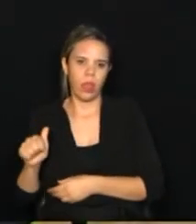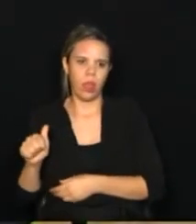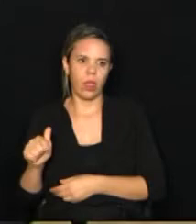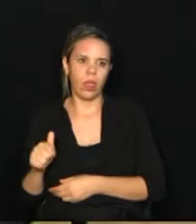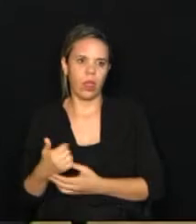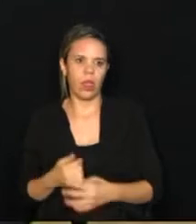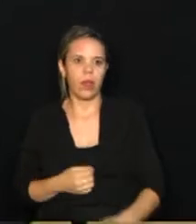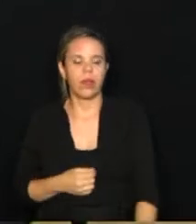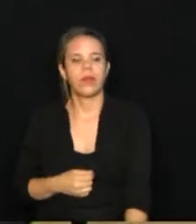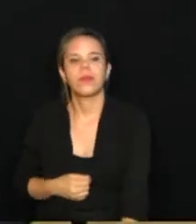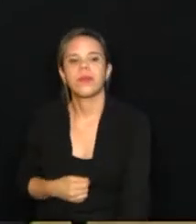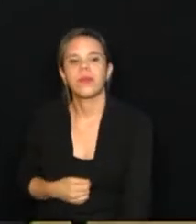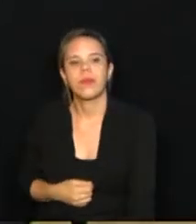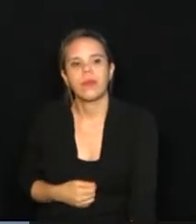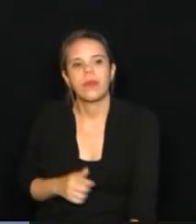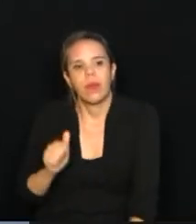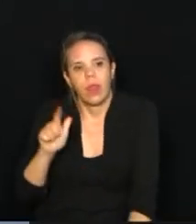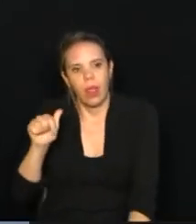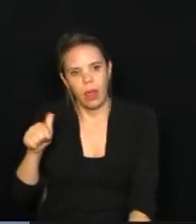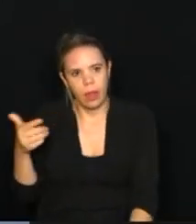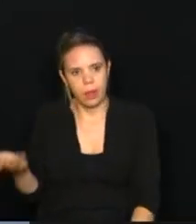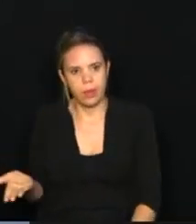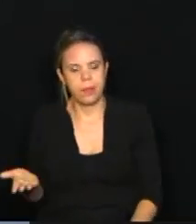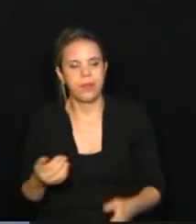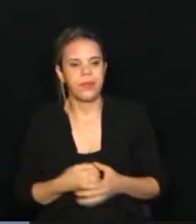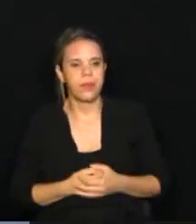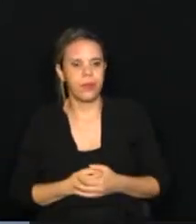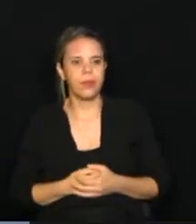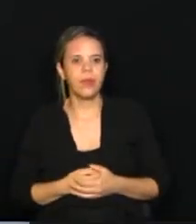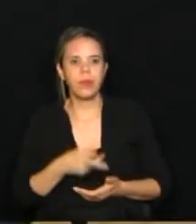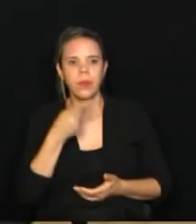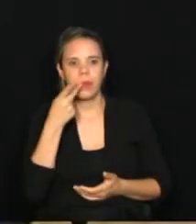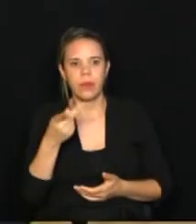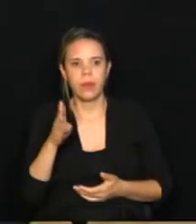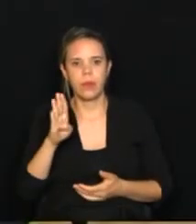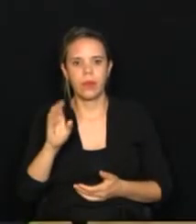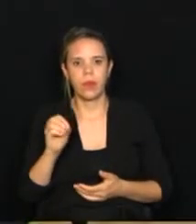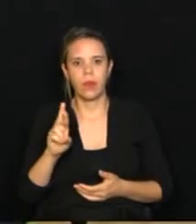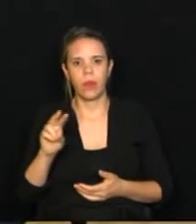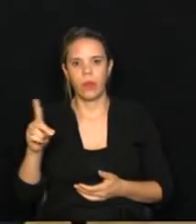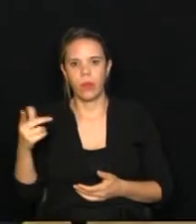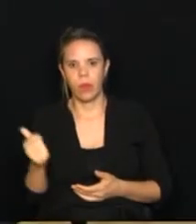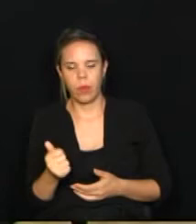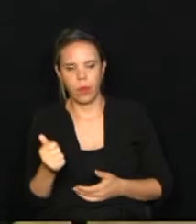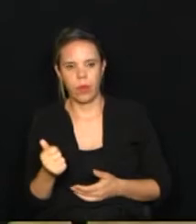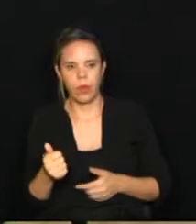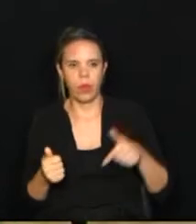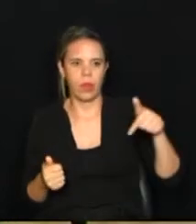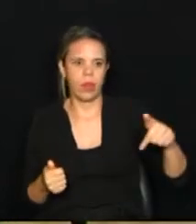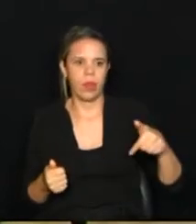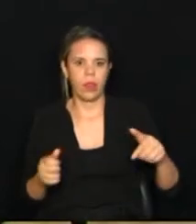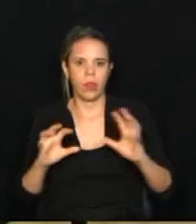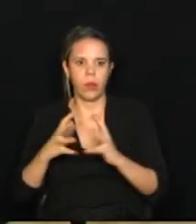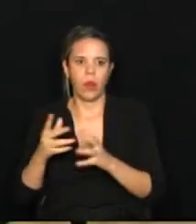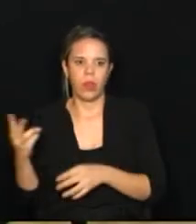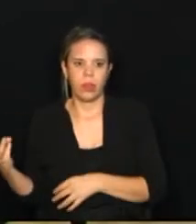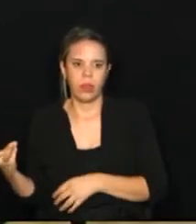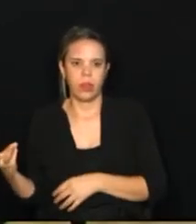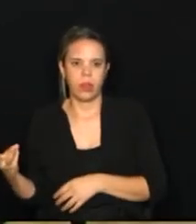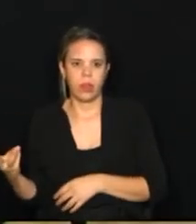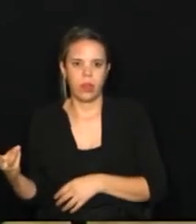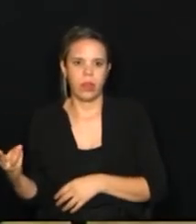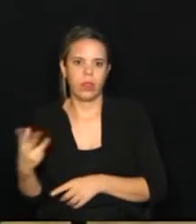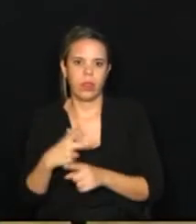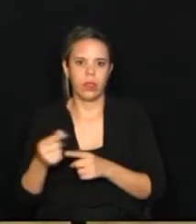armadora? Como ala, como ala. Tá vendo? Então você já fala pro Borracha aí, ó, consegui 7 bolas de 3 como ala, tô